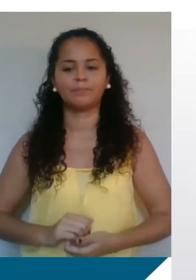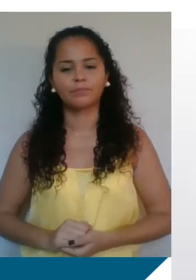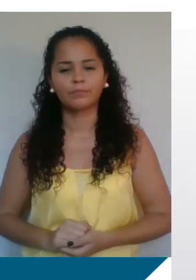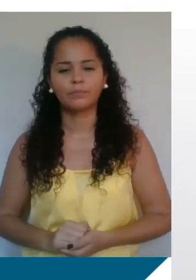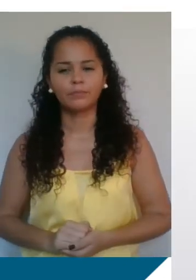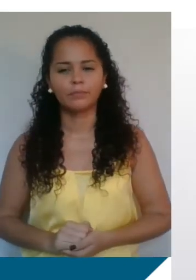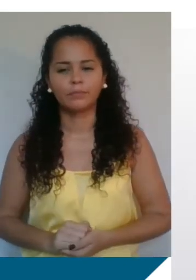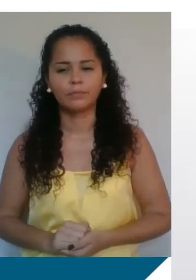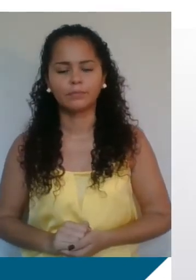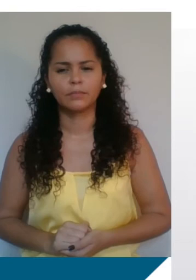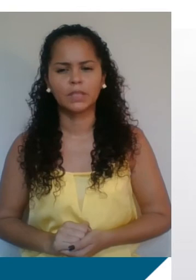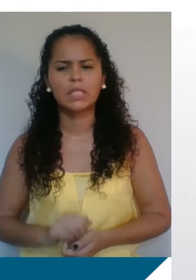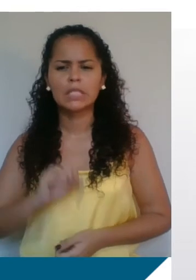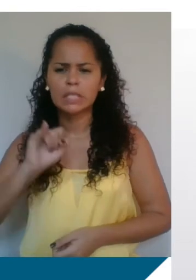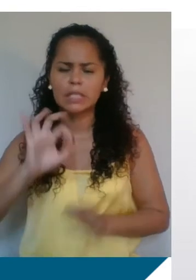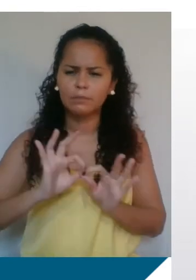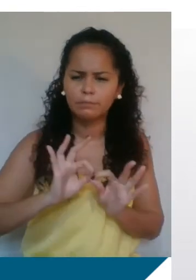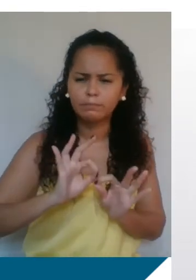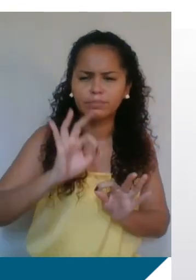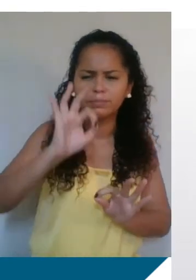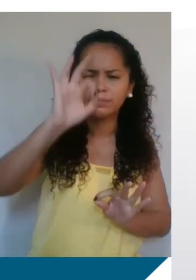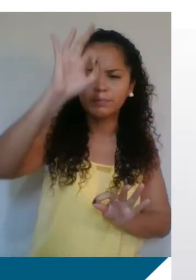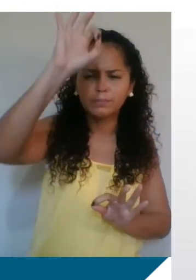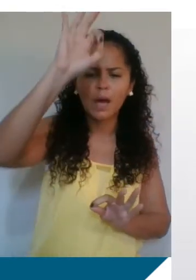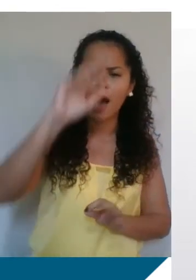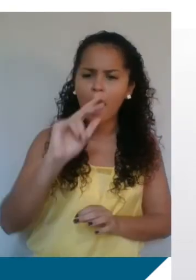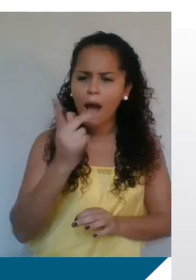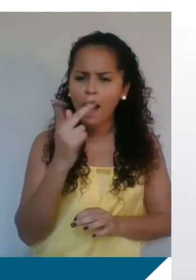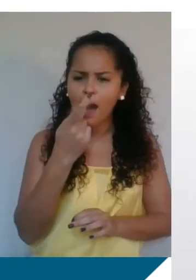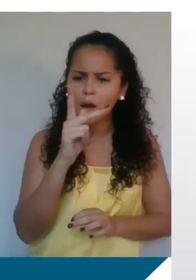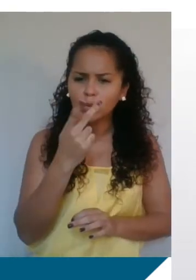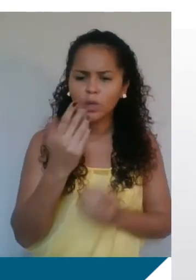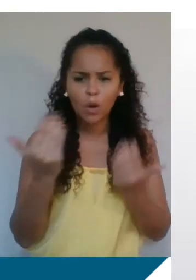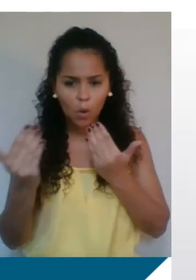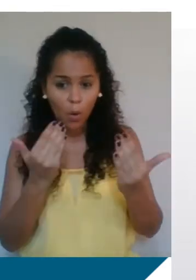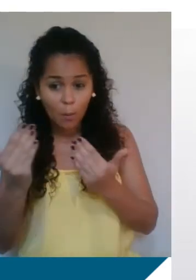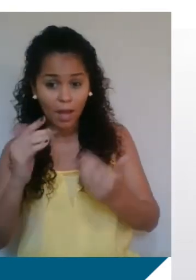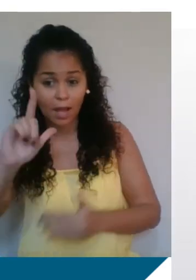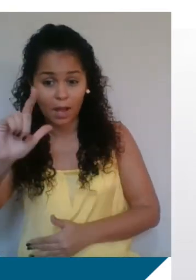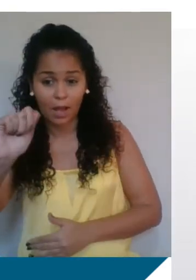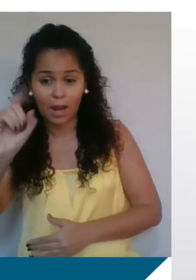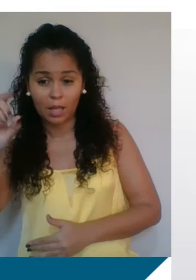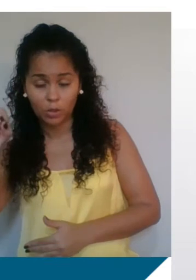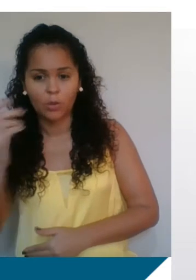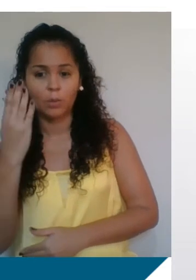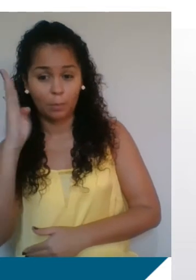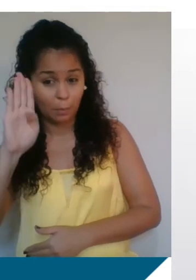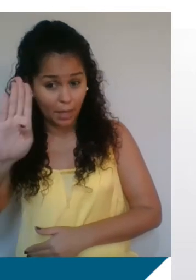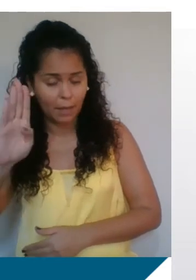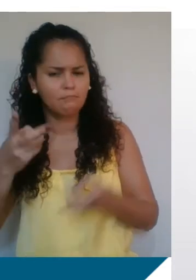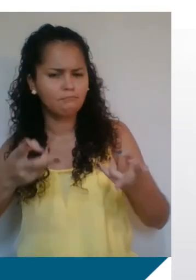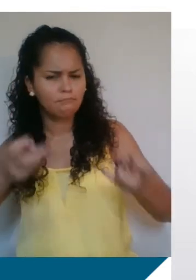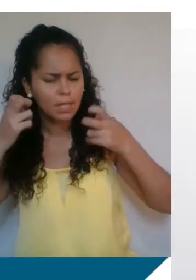Traçando a altura relativa aos lados de medida Bzinho, nós podemos perceber que o paralelogramo ele possui